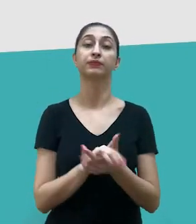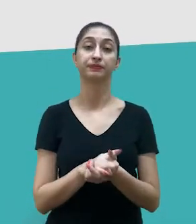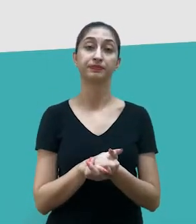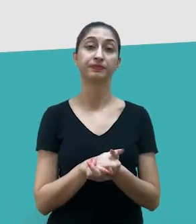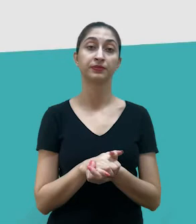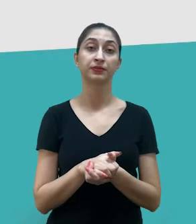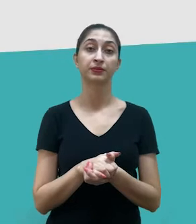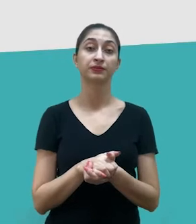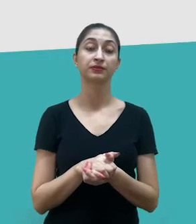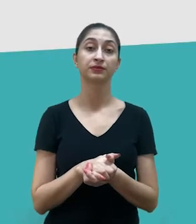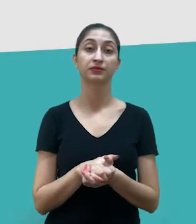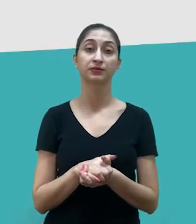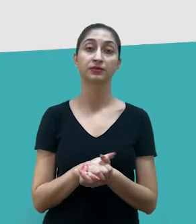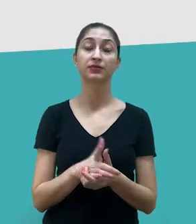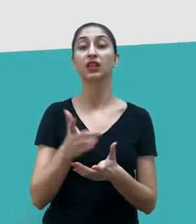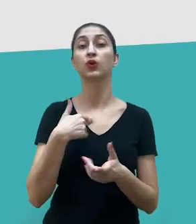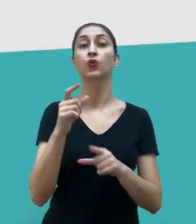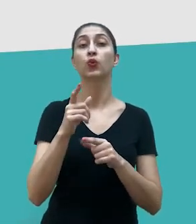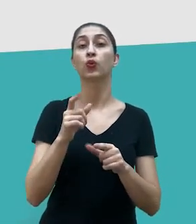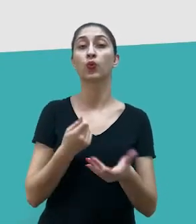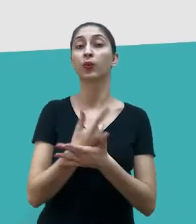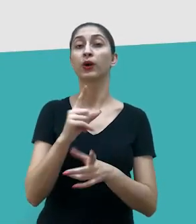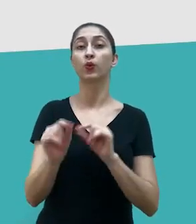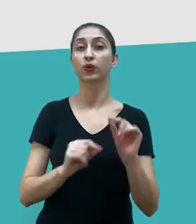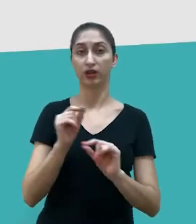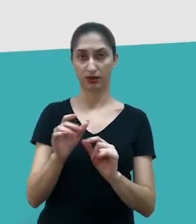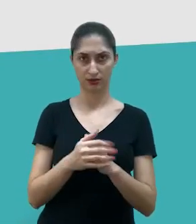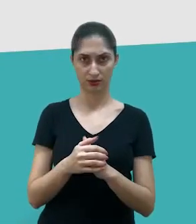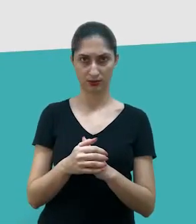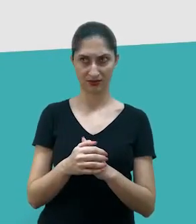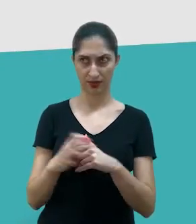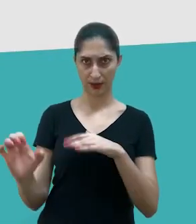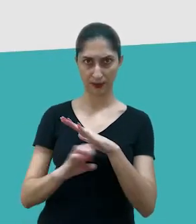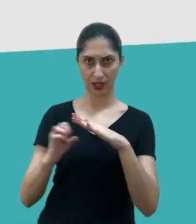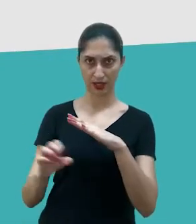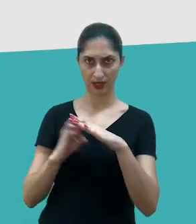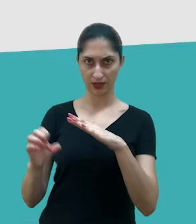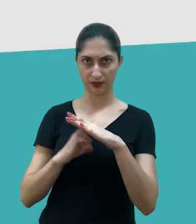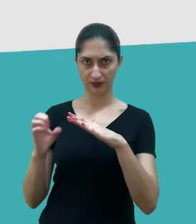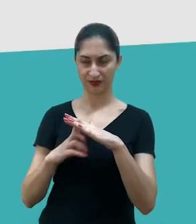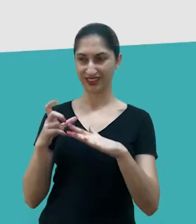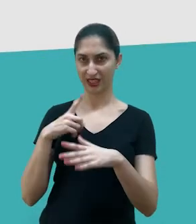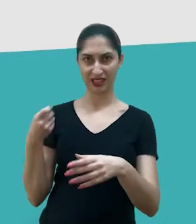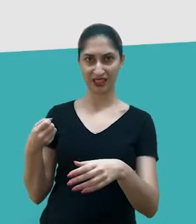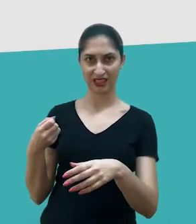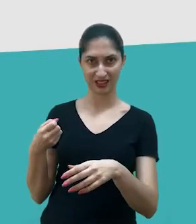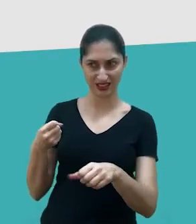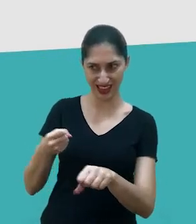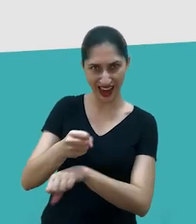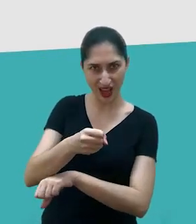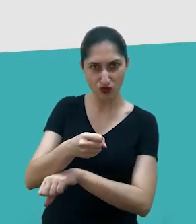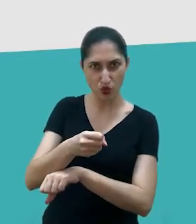isso? Mas o que eu estou comprando? É de uma empresa que escraviza